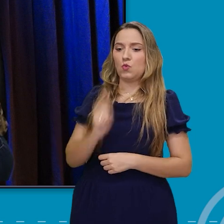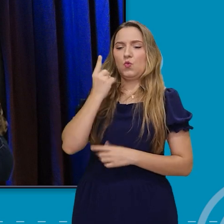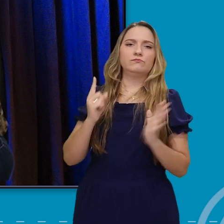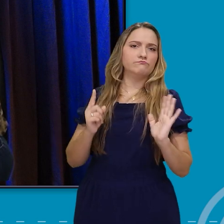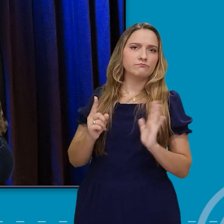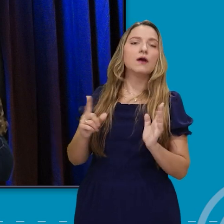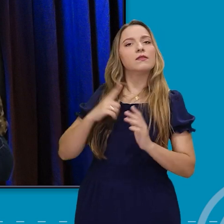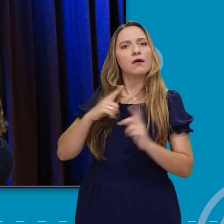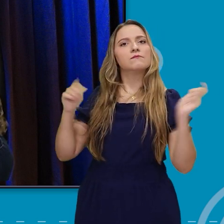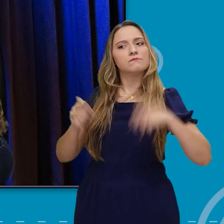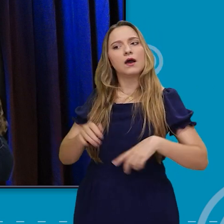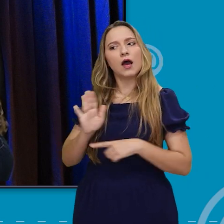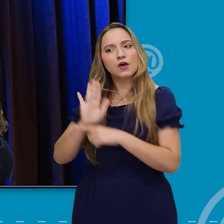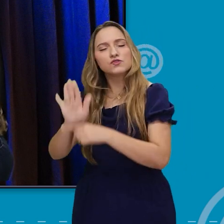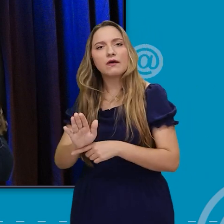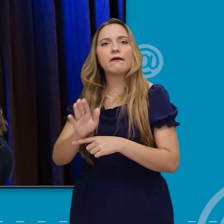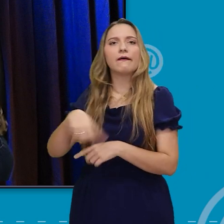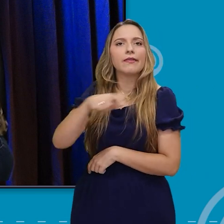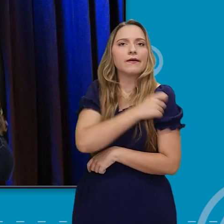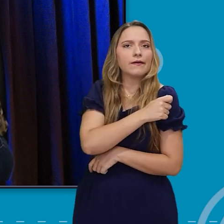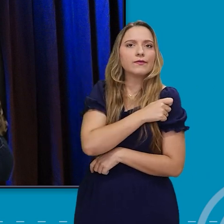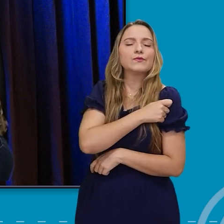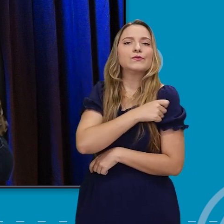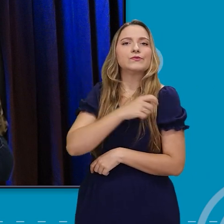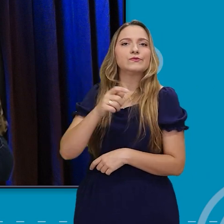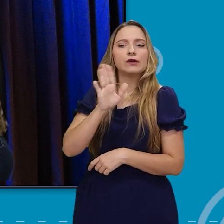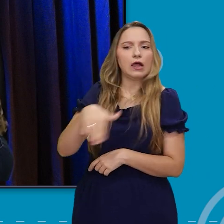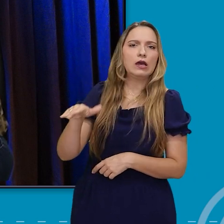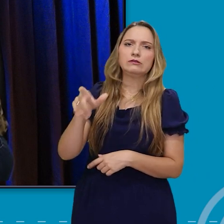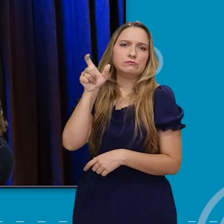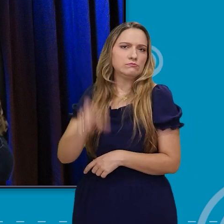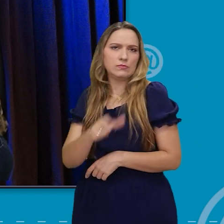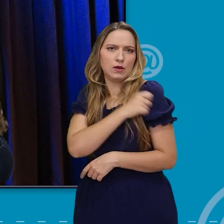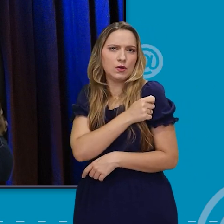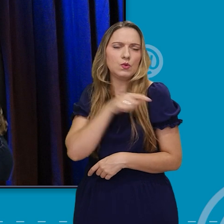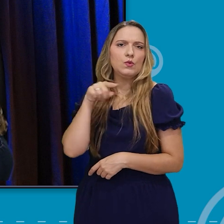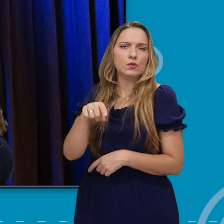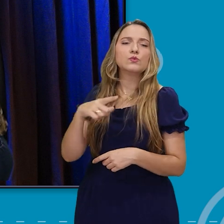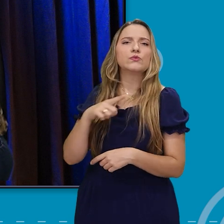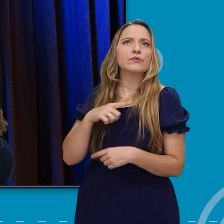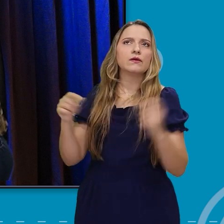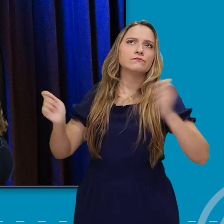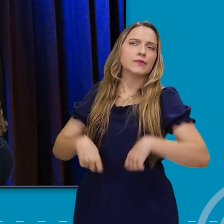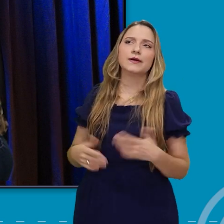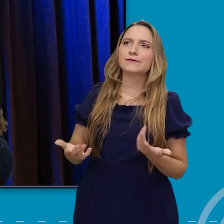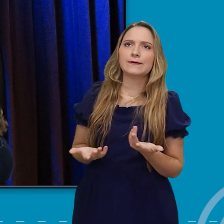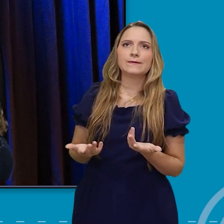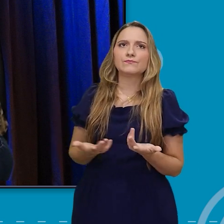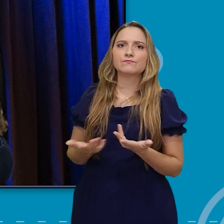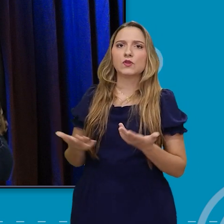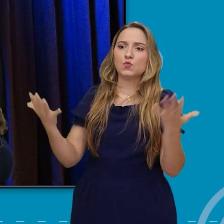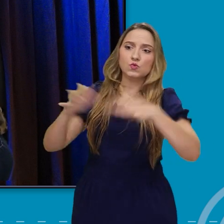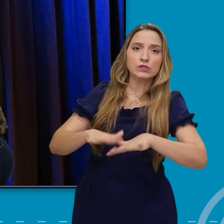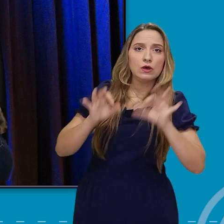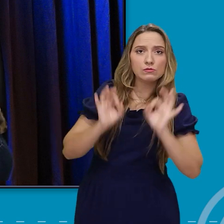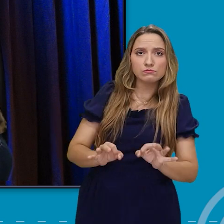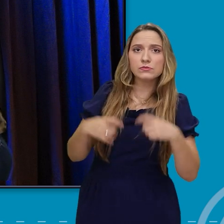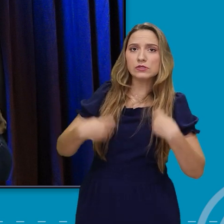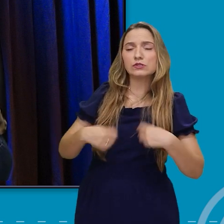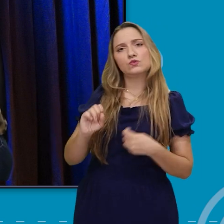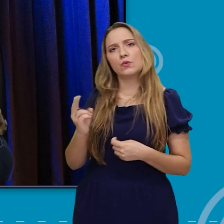ou o estudante é um aluno ou uma aluna de inclusão, mas a tecnologia está aí. Sim. É usada?